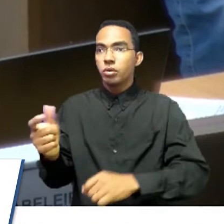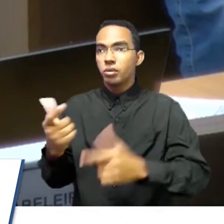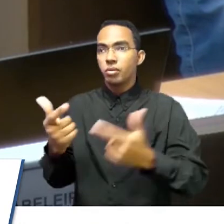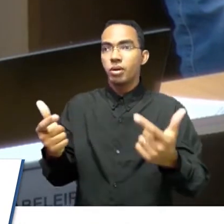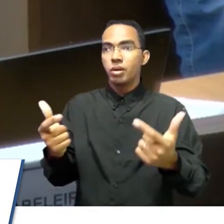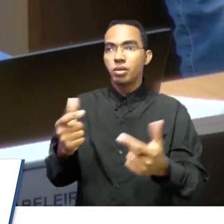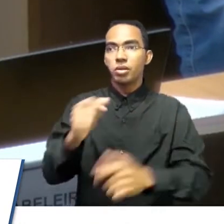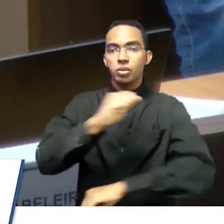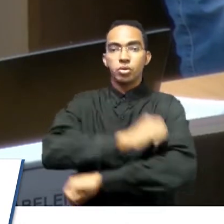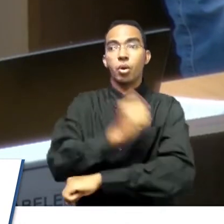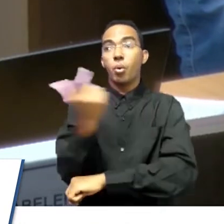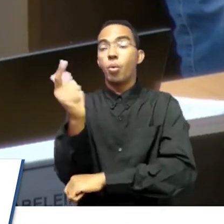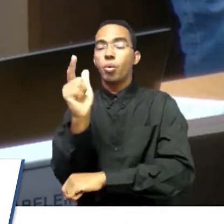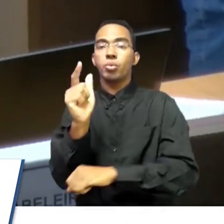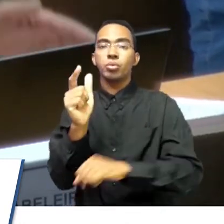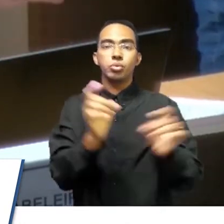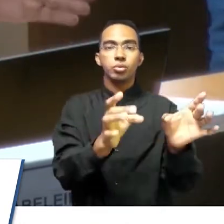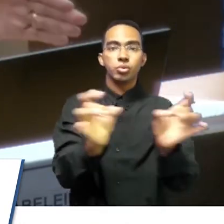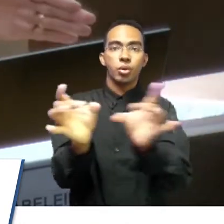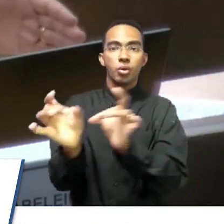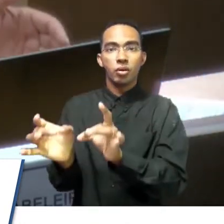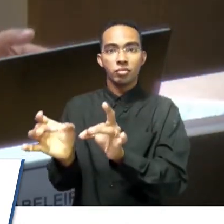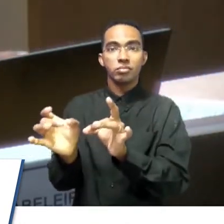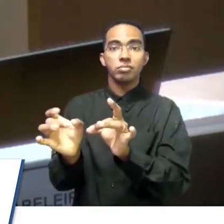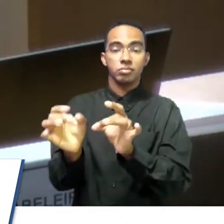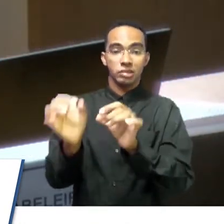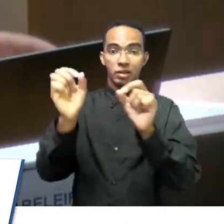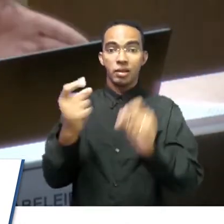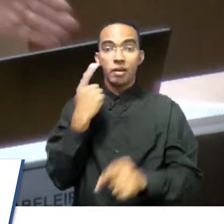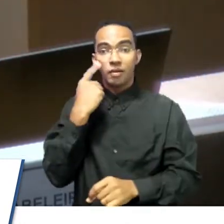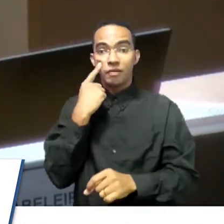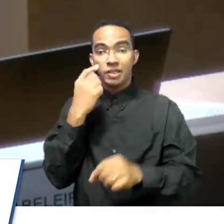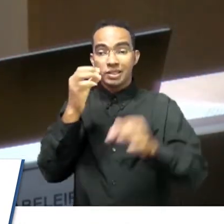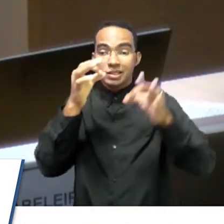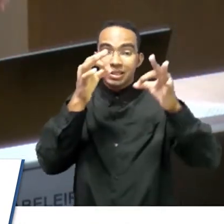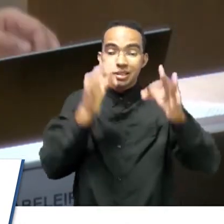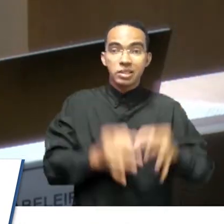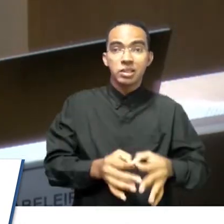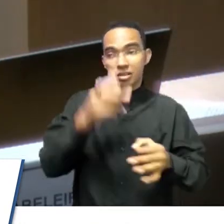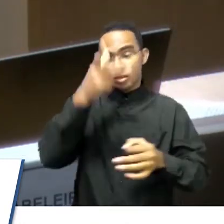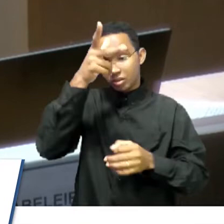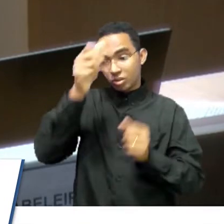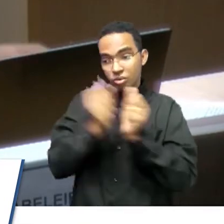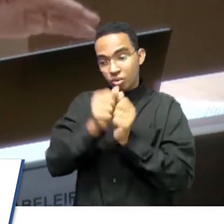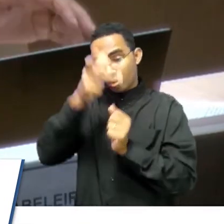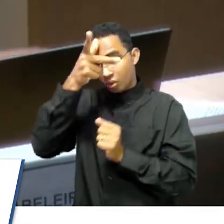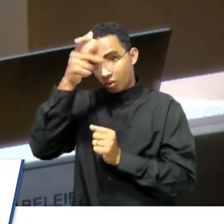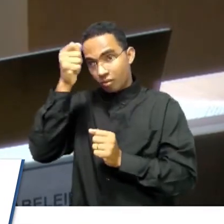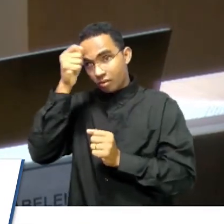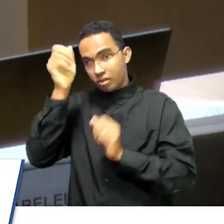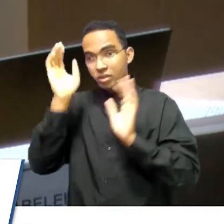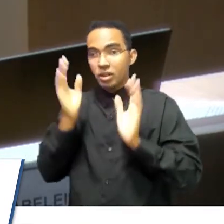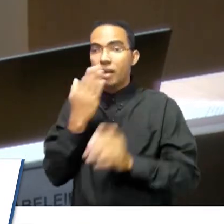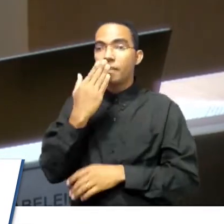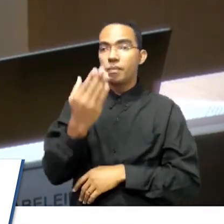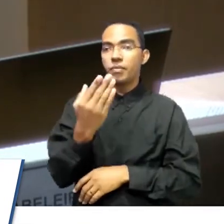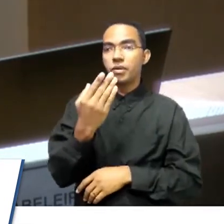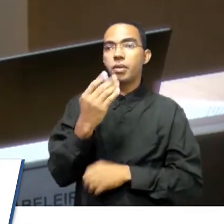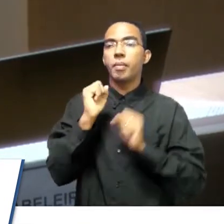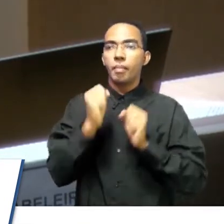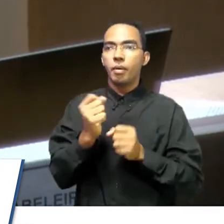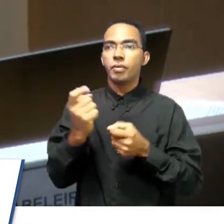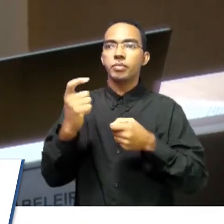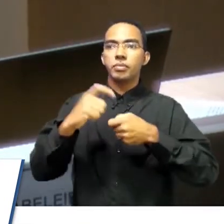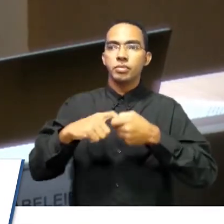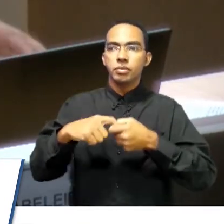outros comércios, que rever certinho. O prefeito já está pedindo para o prefeito rever prazo para